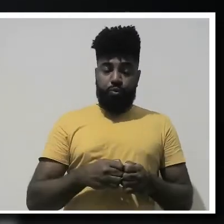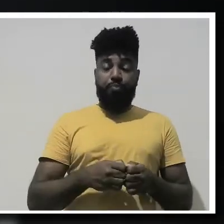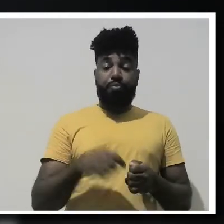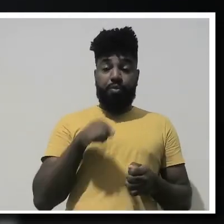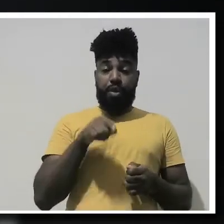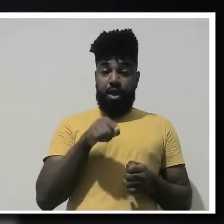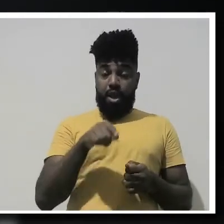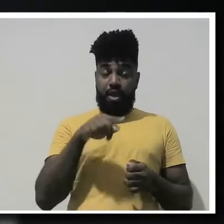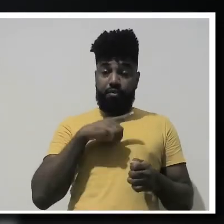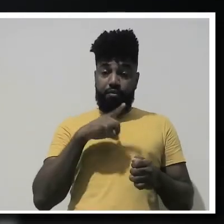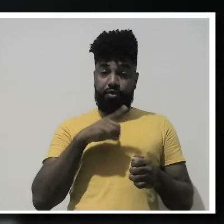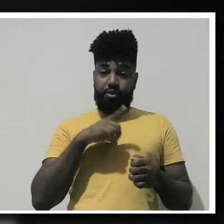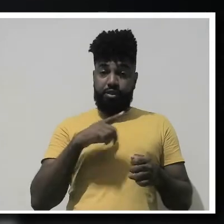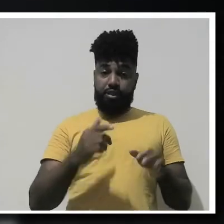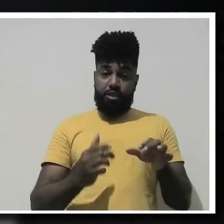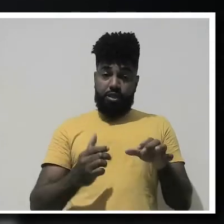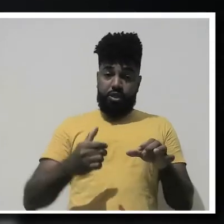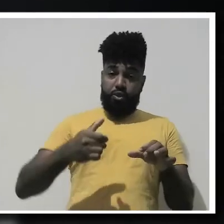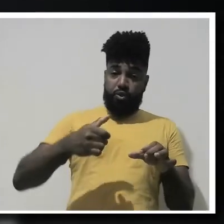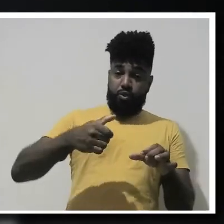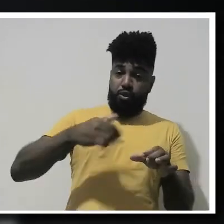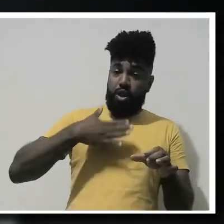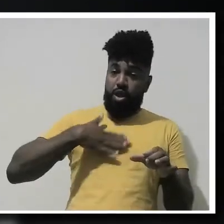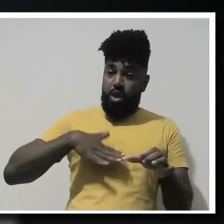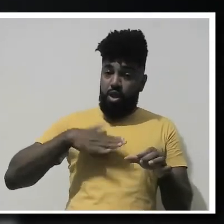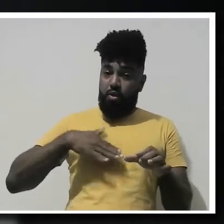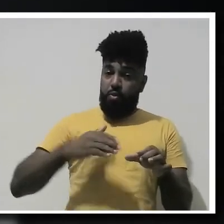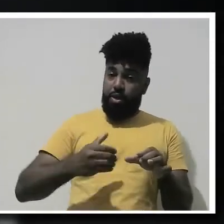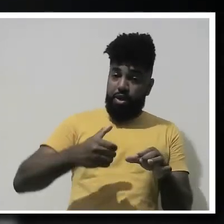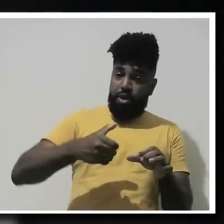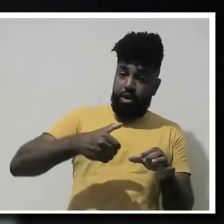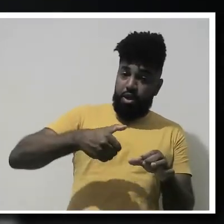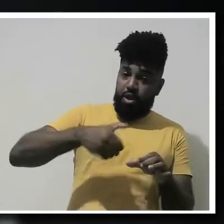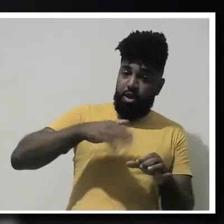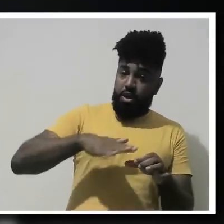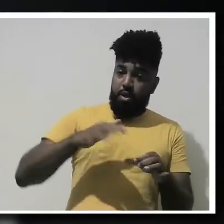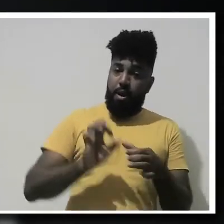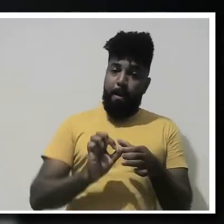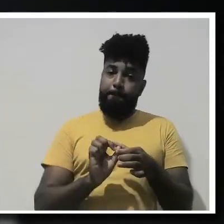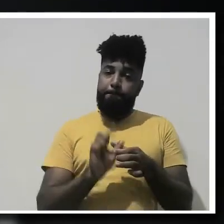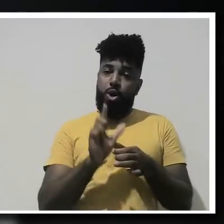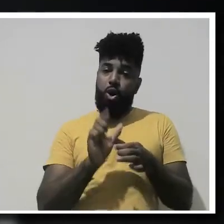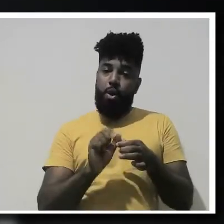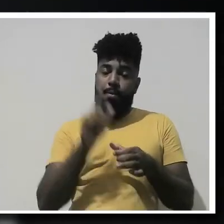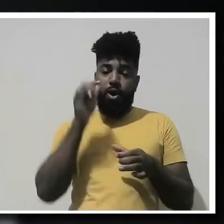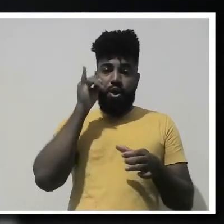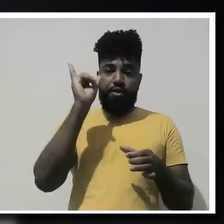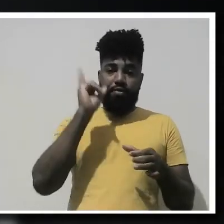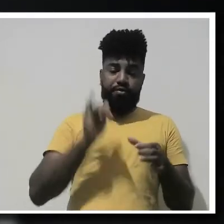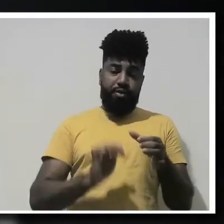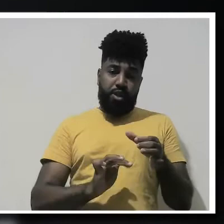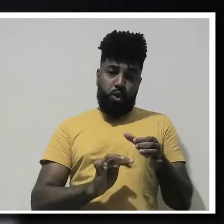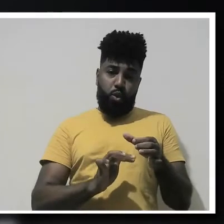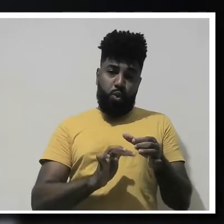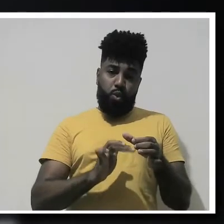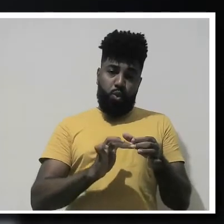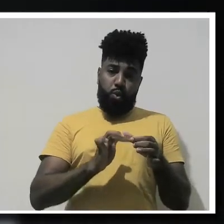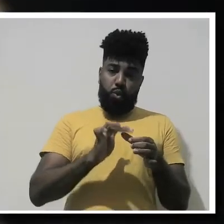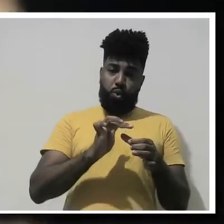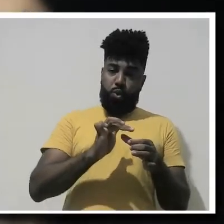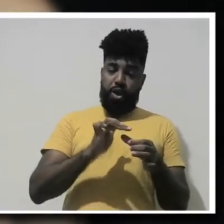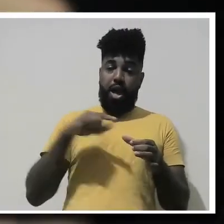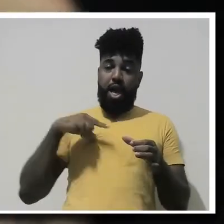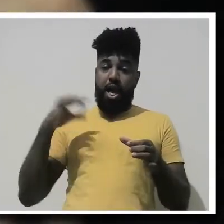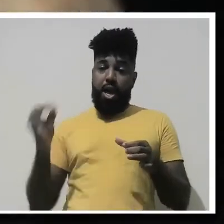você jogar fora o conteúdo e ir enchendo devagarinho de novo. Você precisa encher o piquenômetro quase que até o topo, porque depois você vai precisar